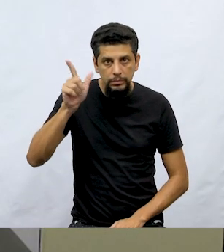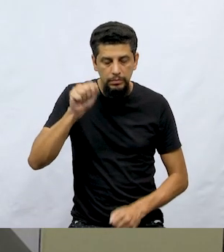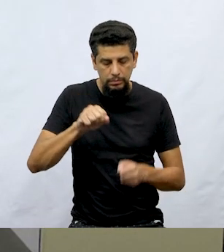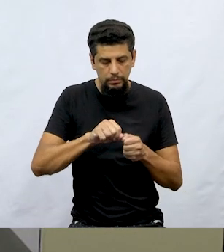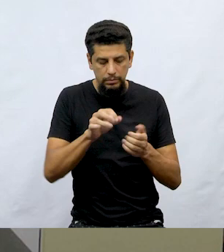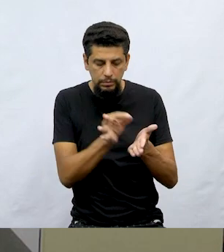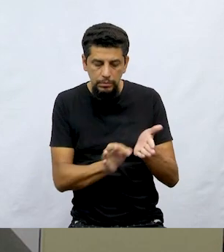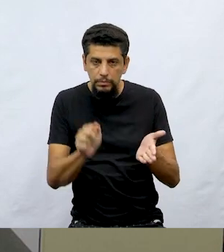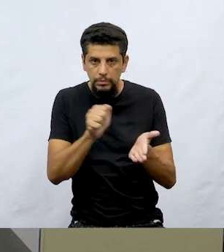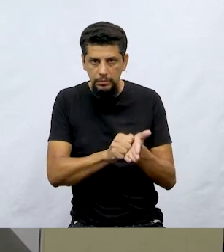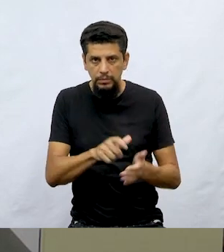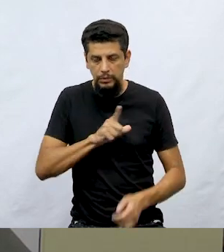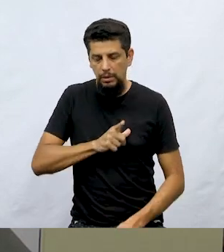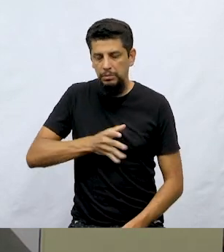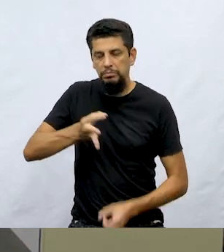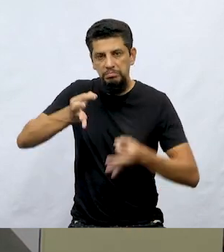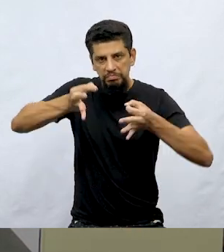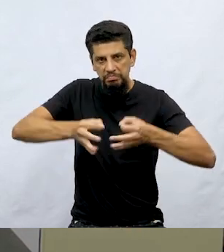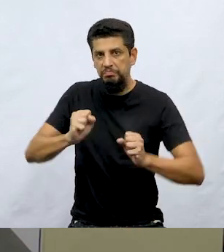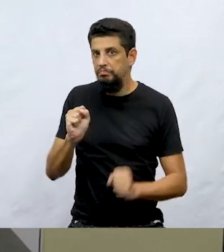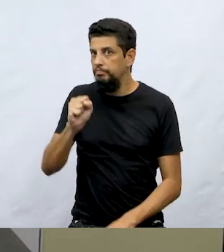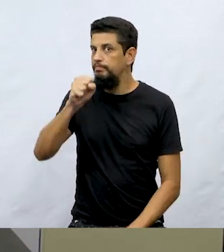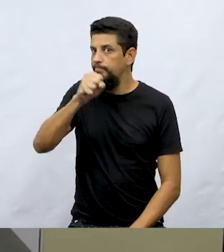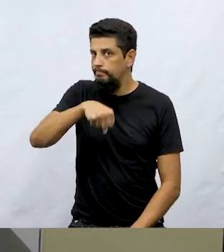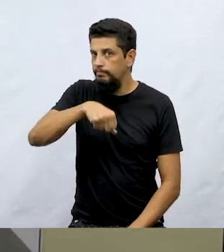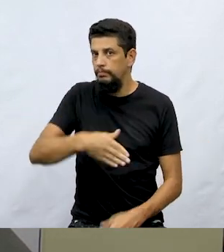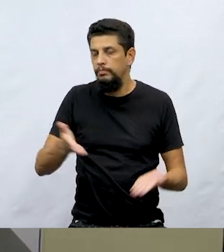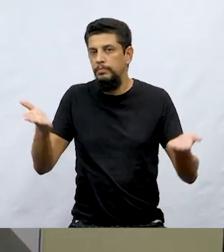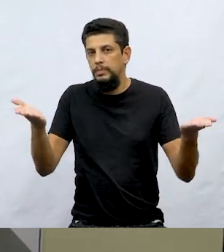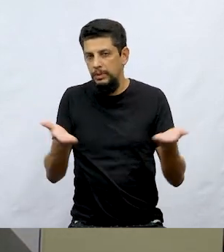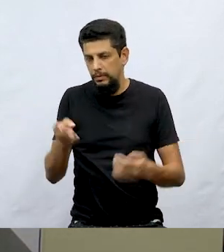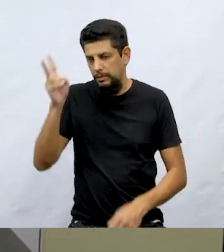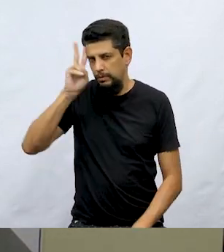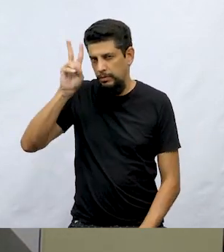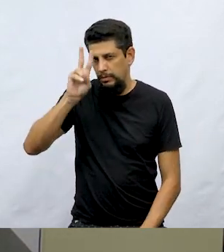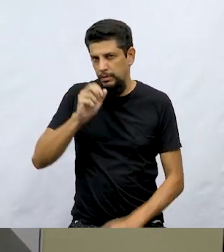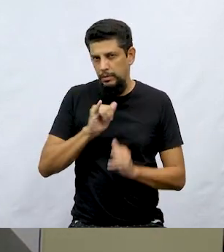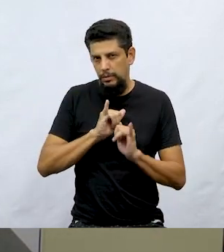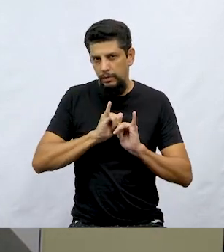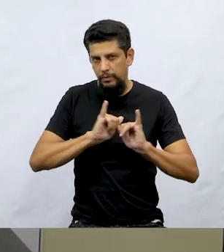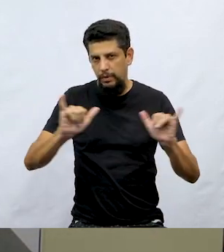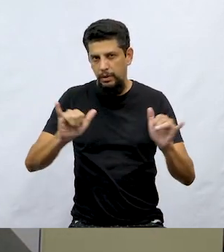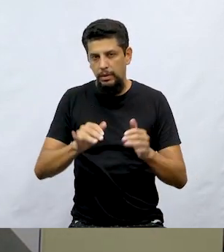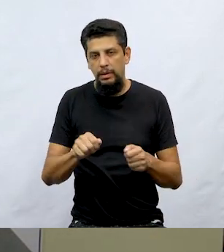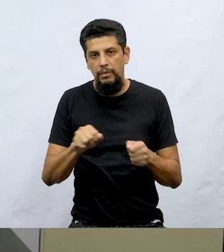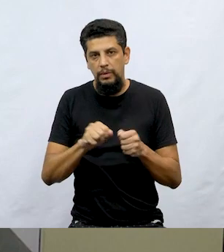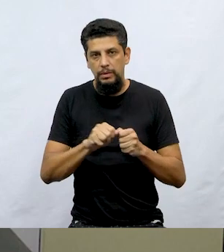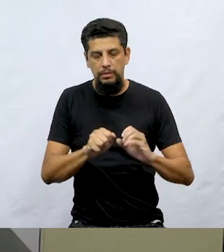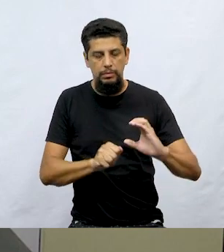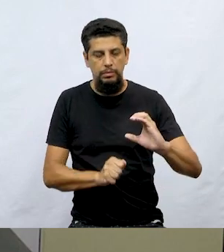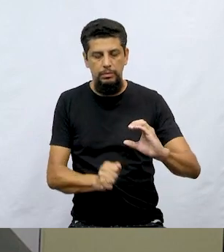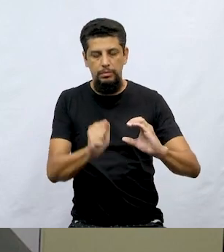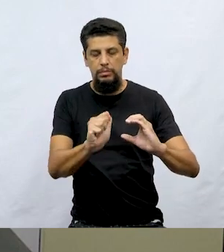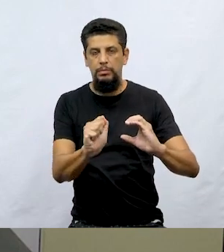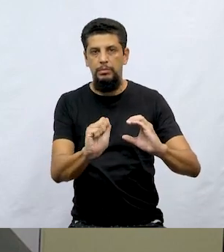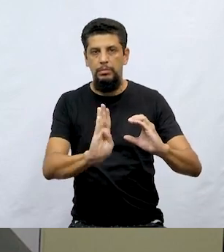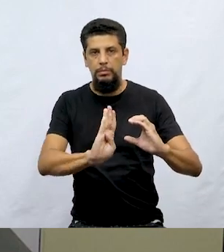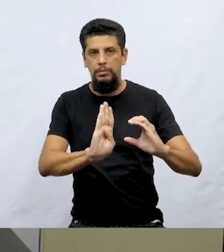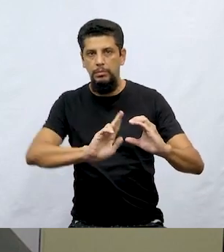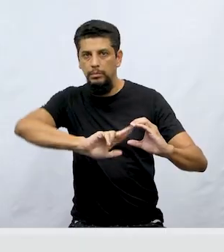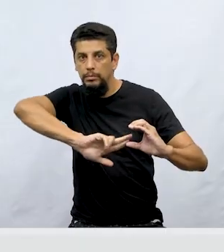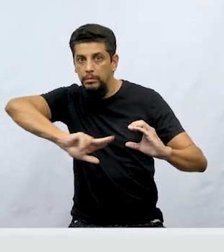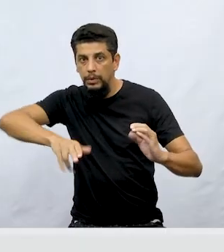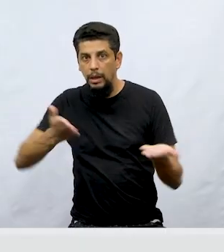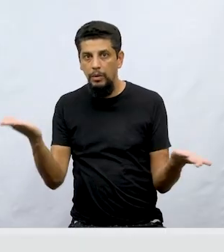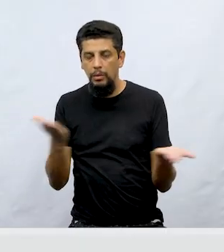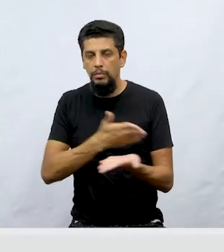Conseguiram registrar? Tenho certeza que sim. Agora, lembra que eu te falei que a gente hoje ia confeccionar o alfabeto móvel? Então,